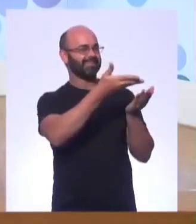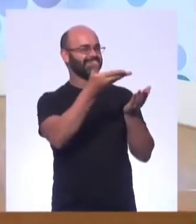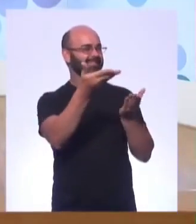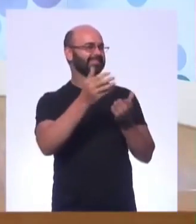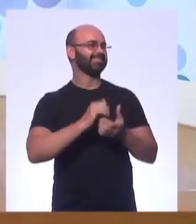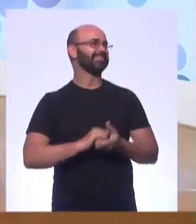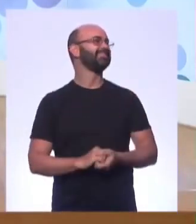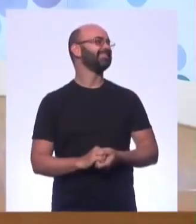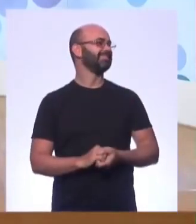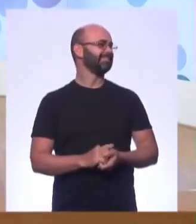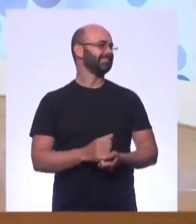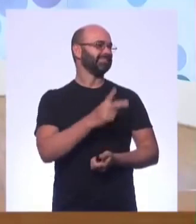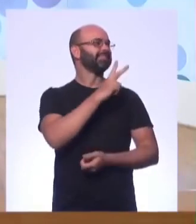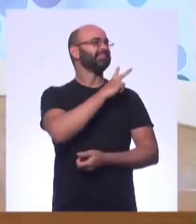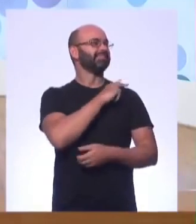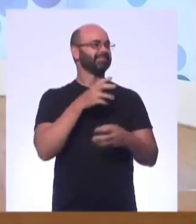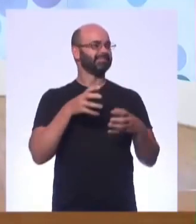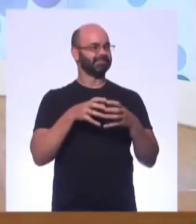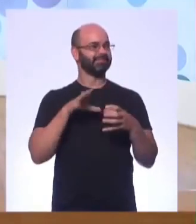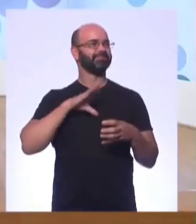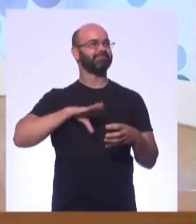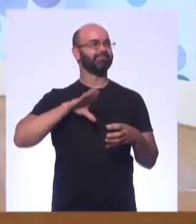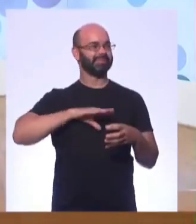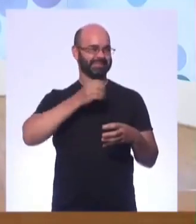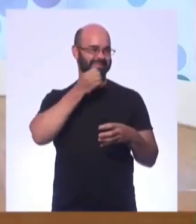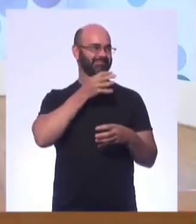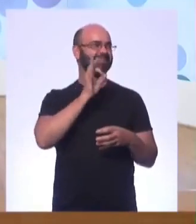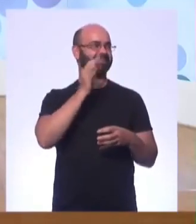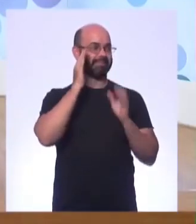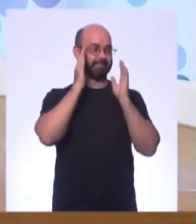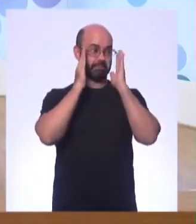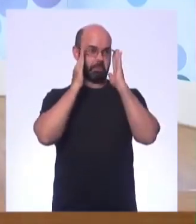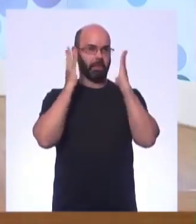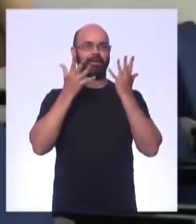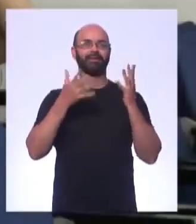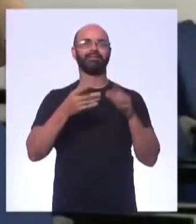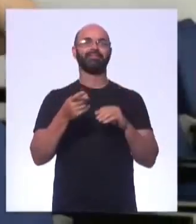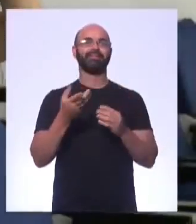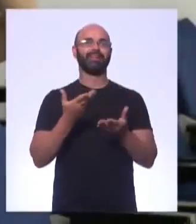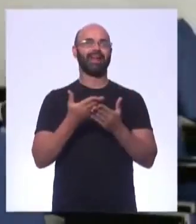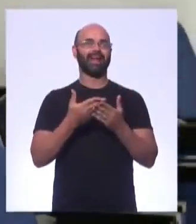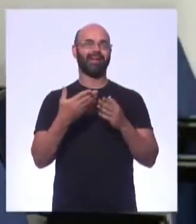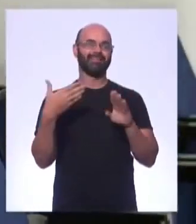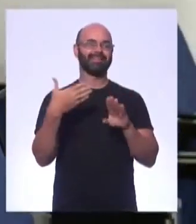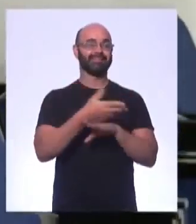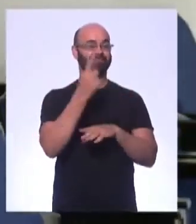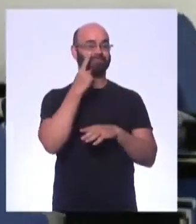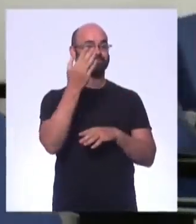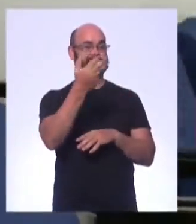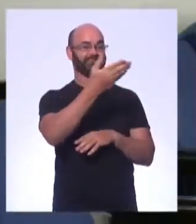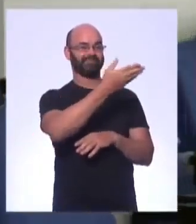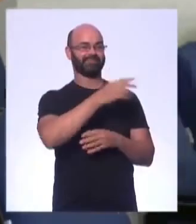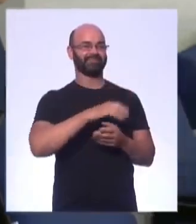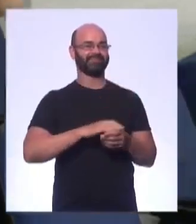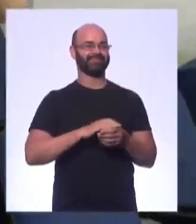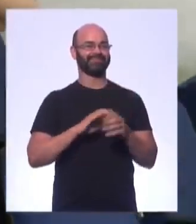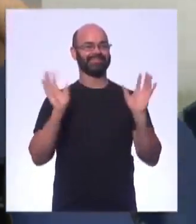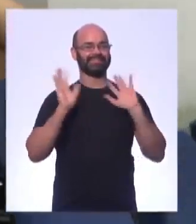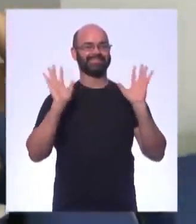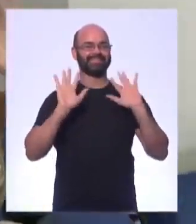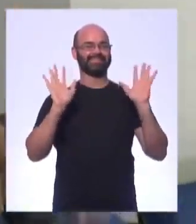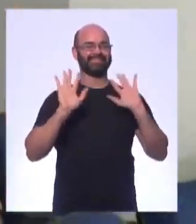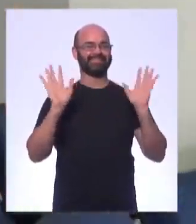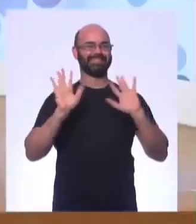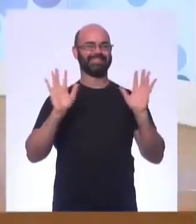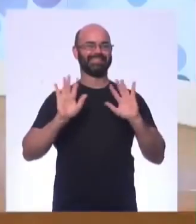tudo Segundão bem? Foi muito bem aqui na aula de português. Agora eles estão aqui invadindo nossa aula aqui. Que beleza. Boa tarde. Aê,